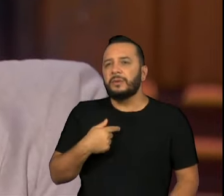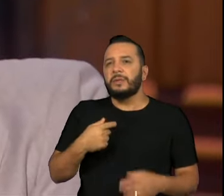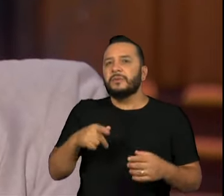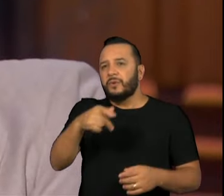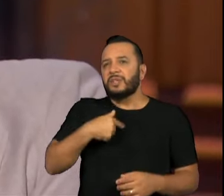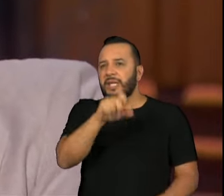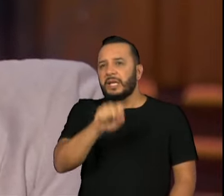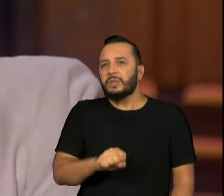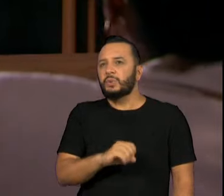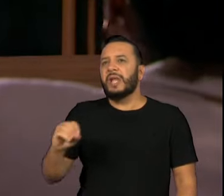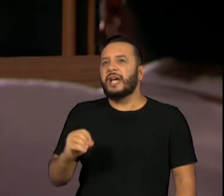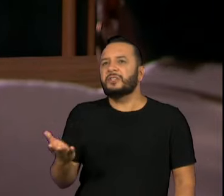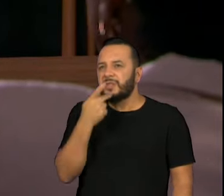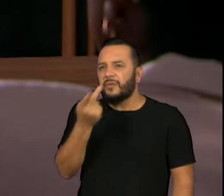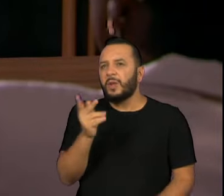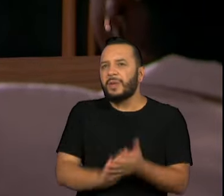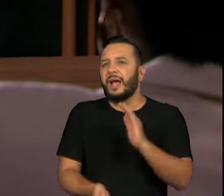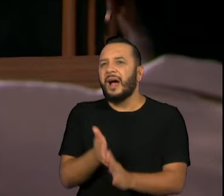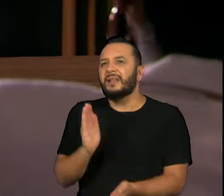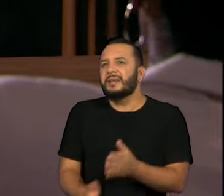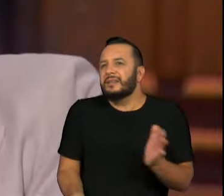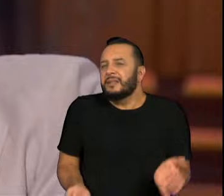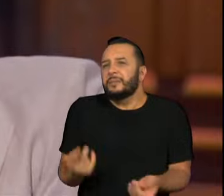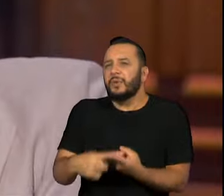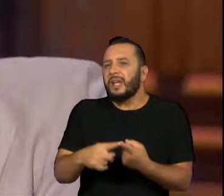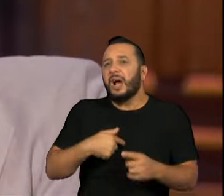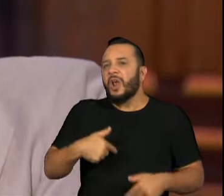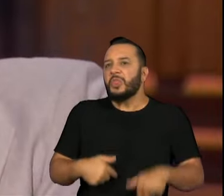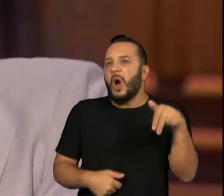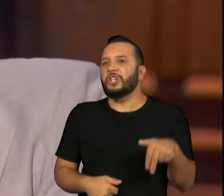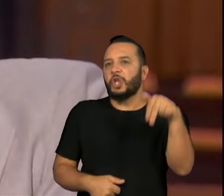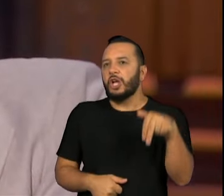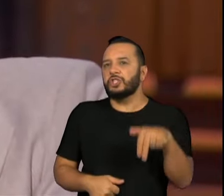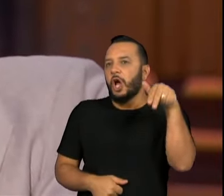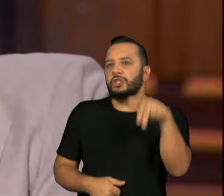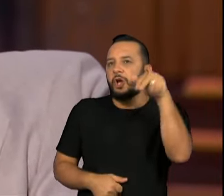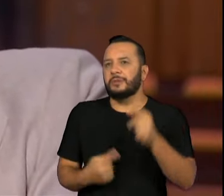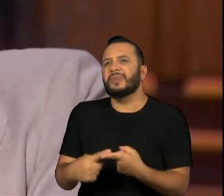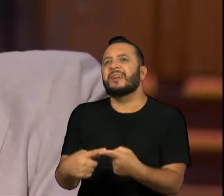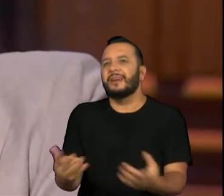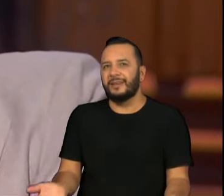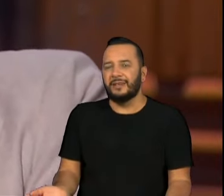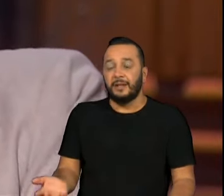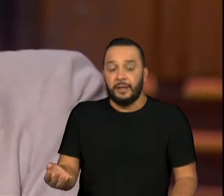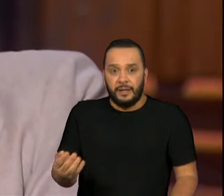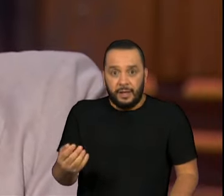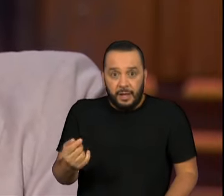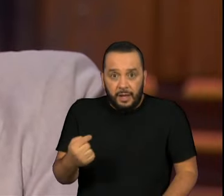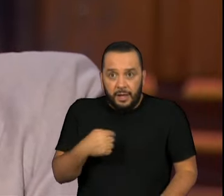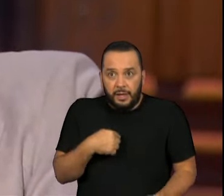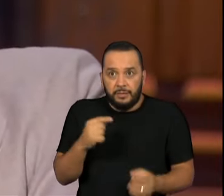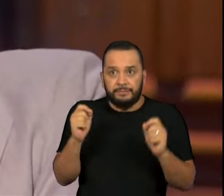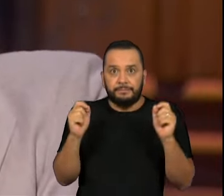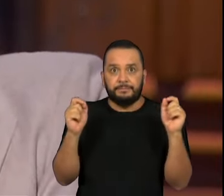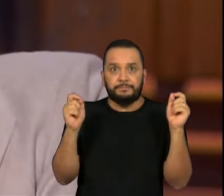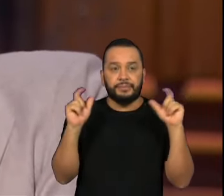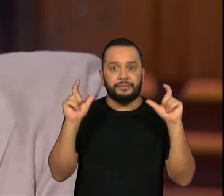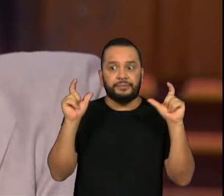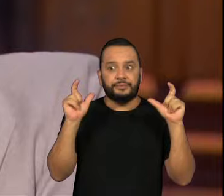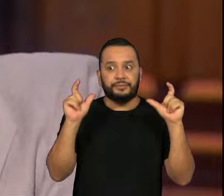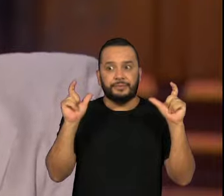teste você é subestima o que que você não se marca como se vestiria e tá marcando a gente como do Norte olhos no meio do evento e eu